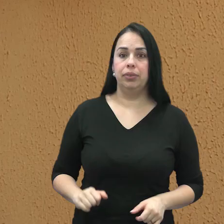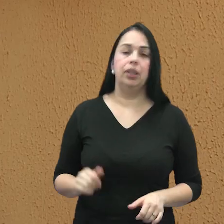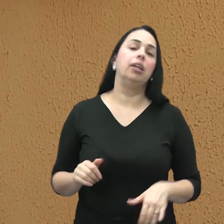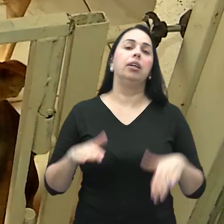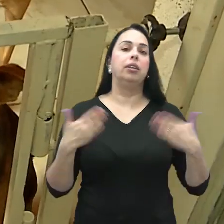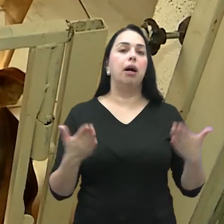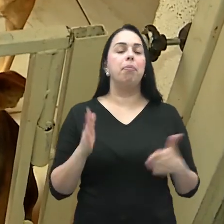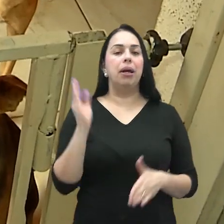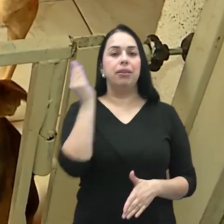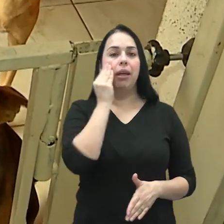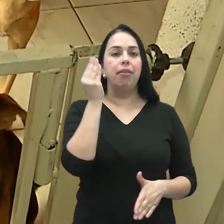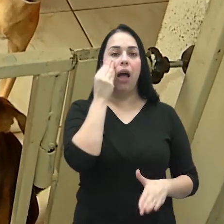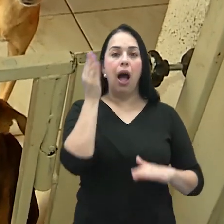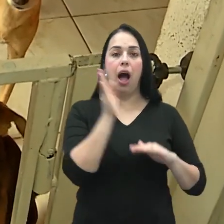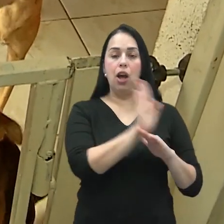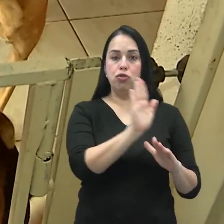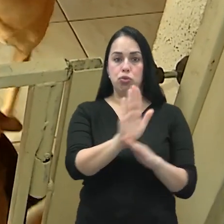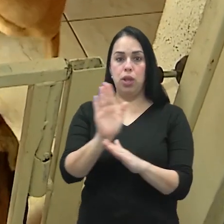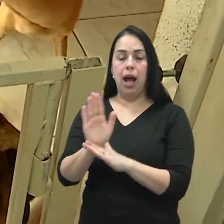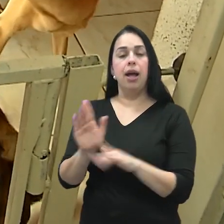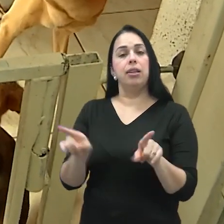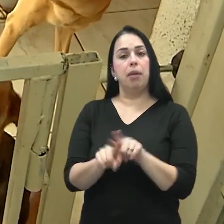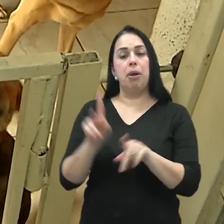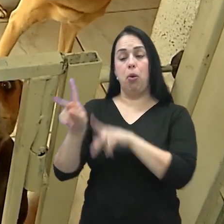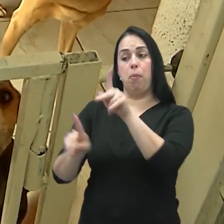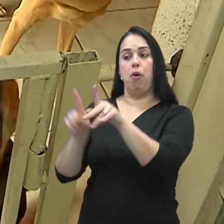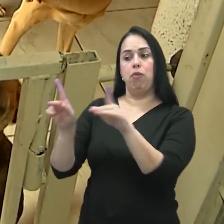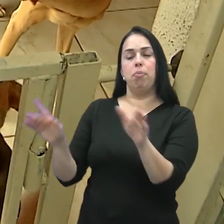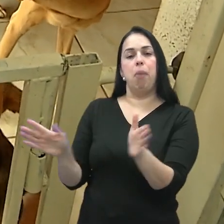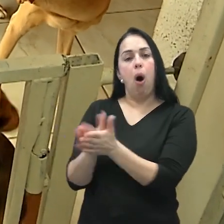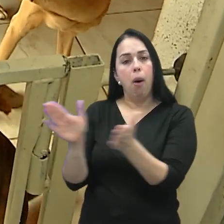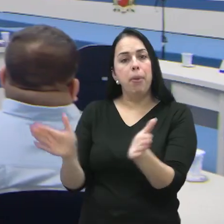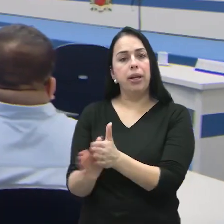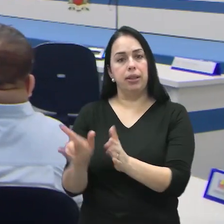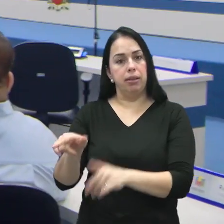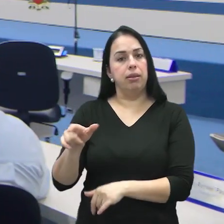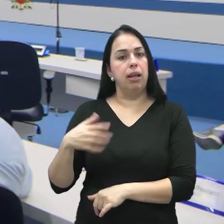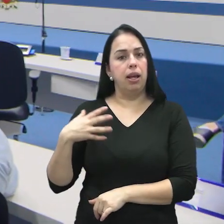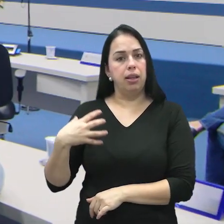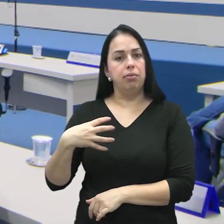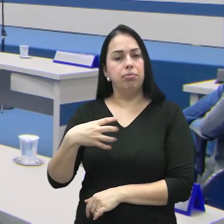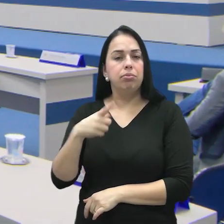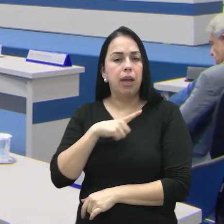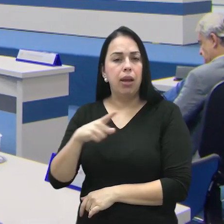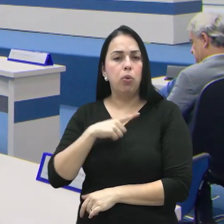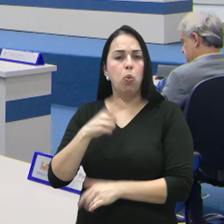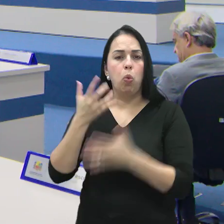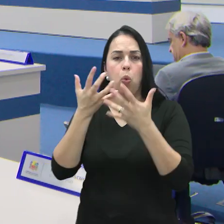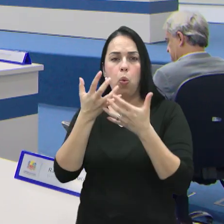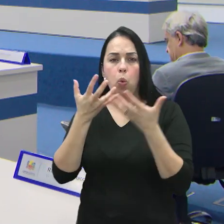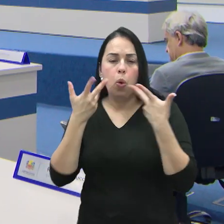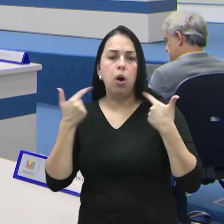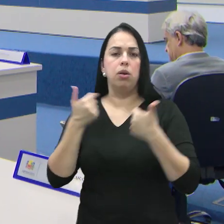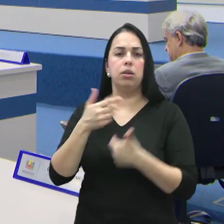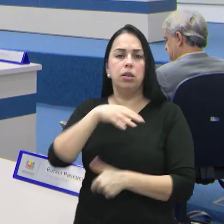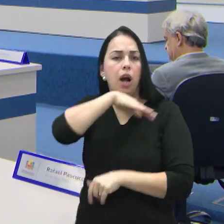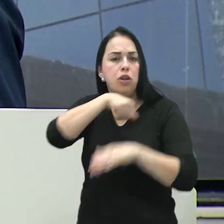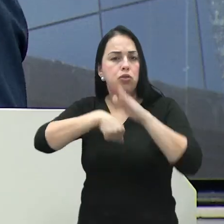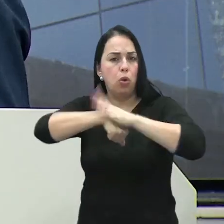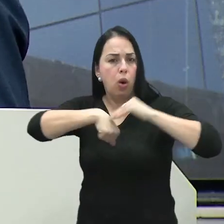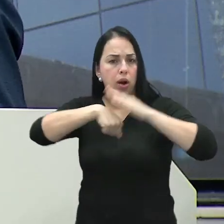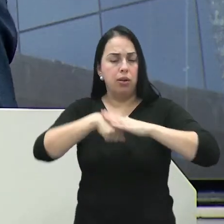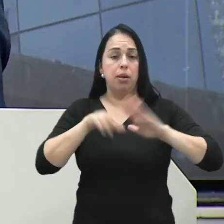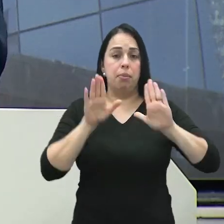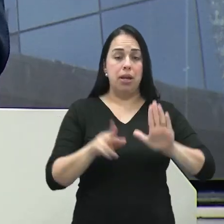animais precisam. Para ajudar as ONGs e a população carente que tem um pet, um projeto de lei que tramita na Câmara Municipal,